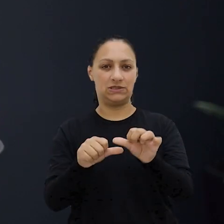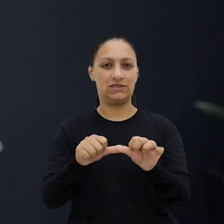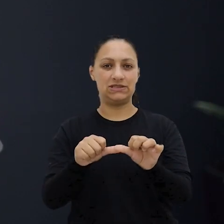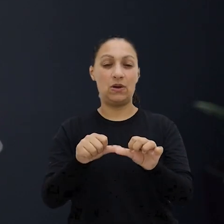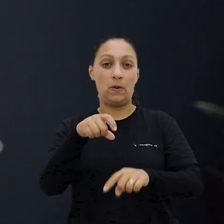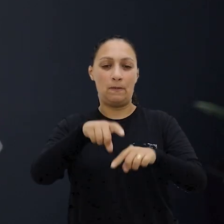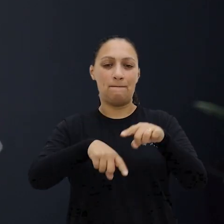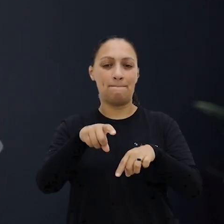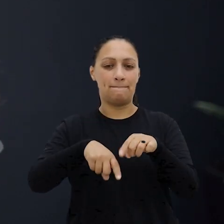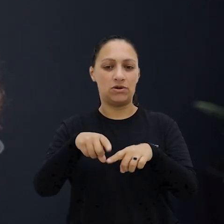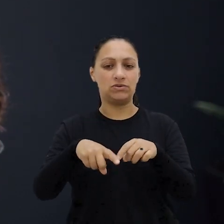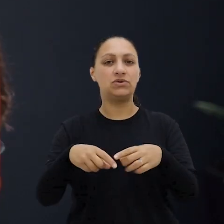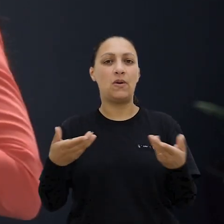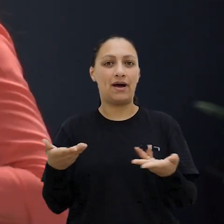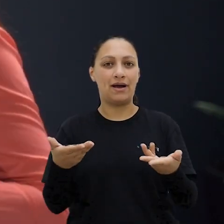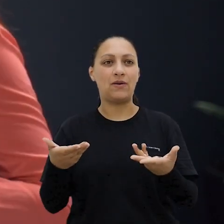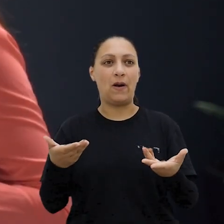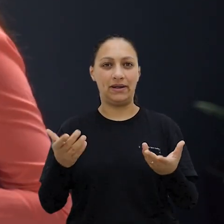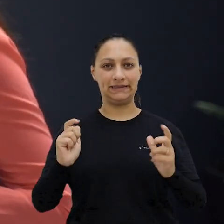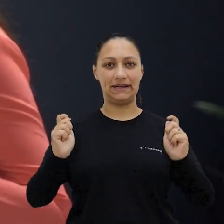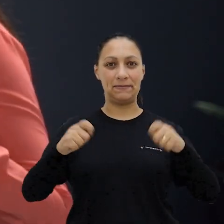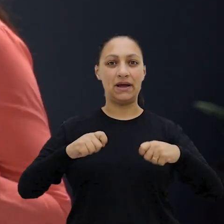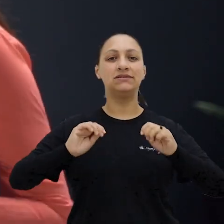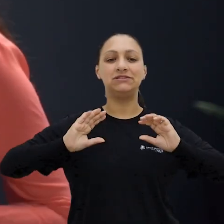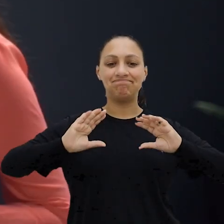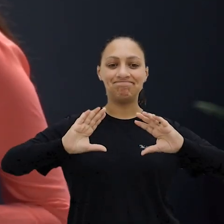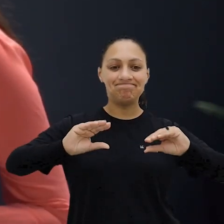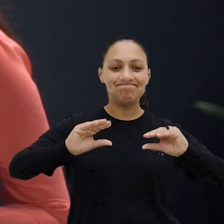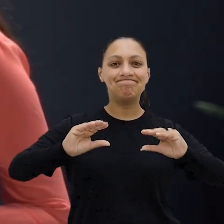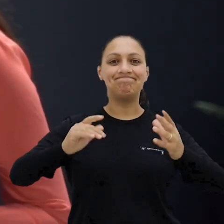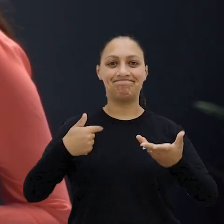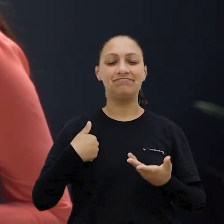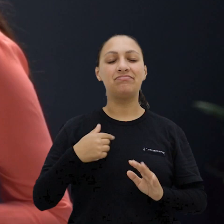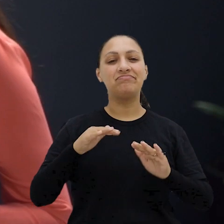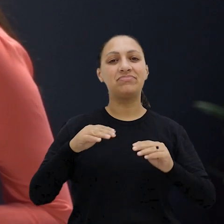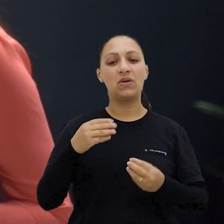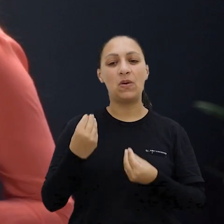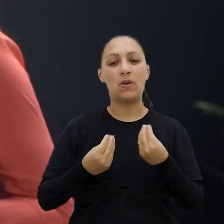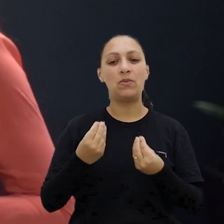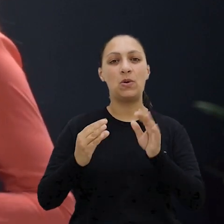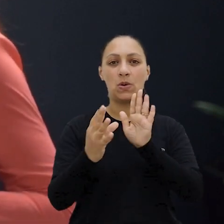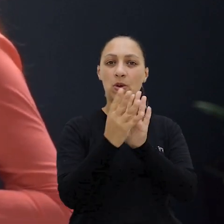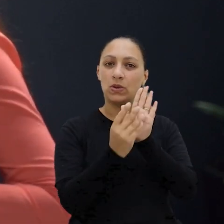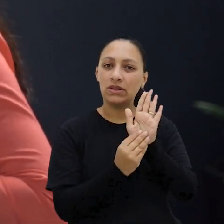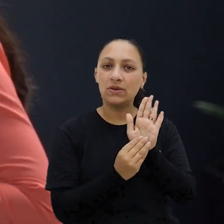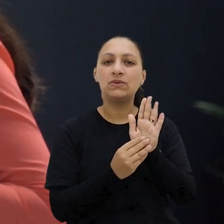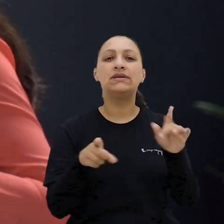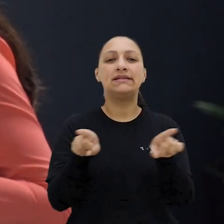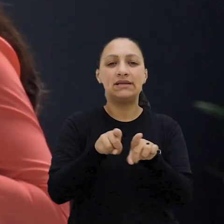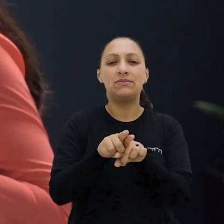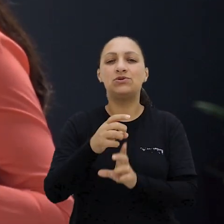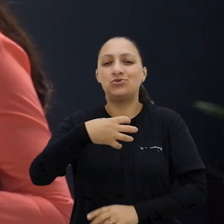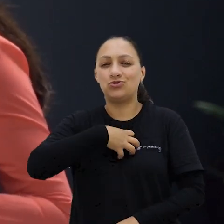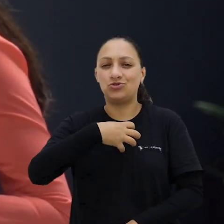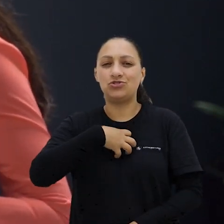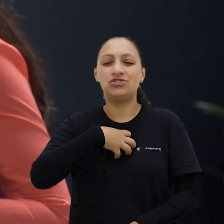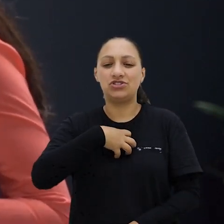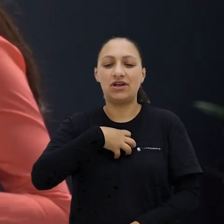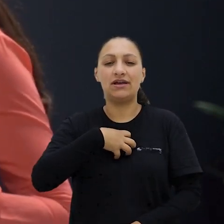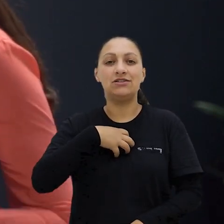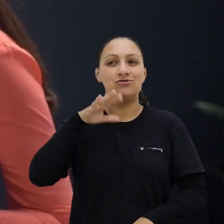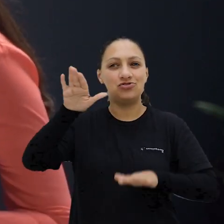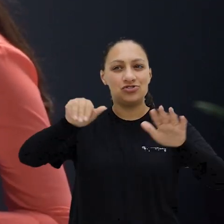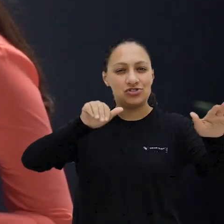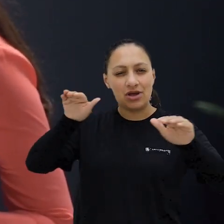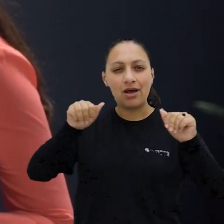transformação num produto, numa coisa palpável, né, que vai ficar ali como conteúdo, como também uma forma de